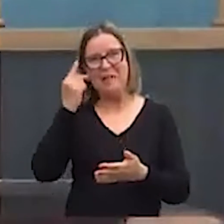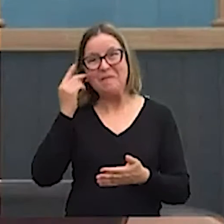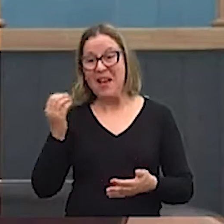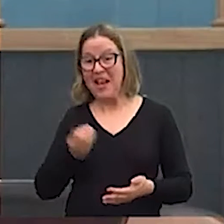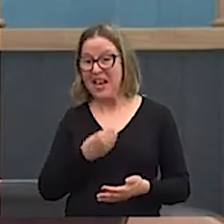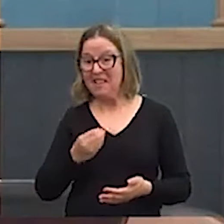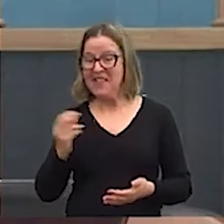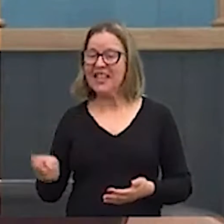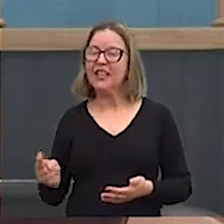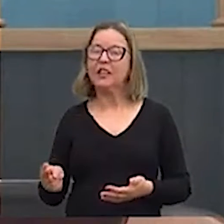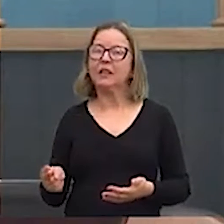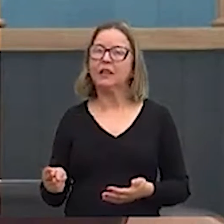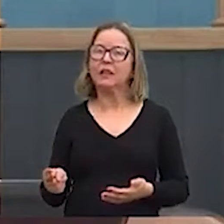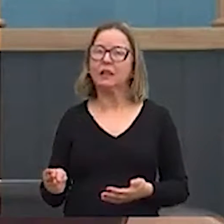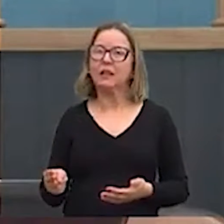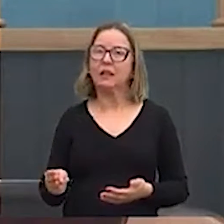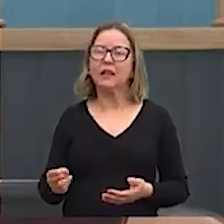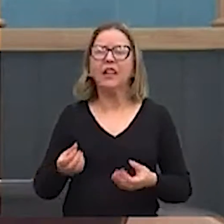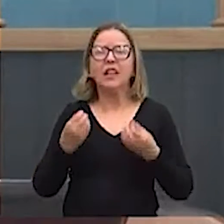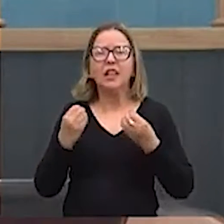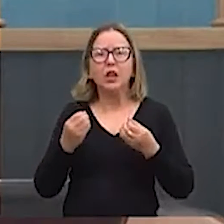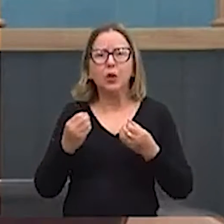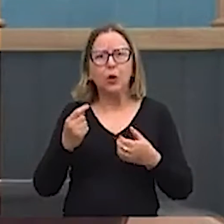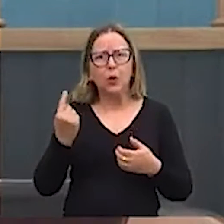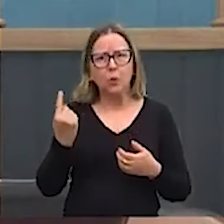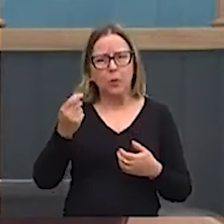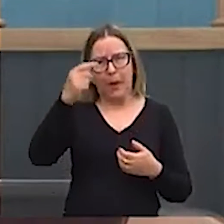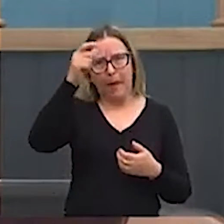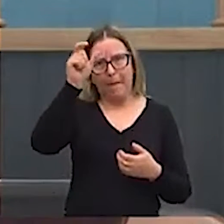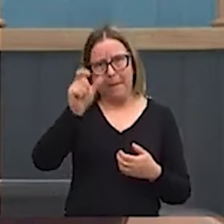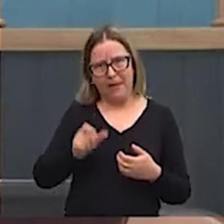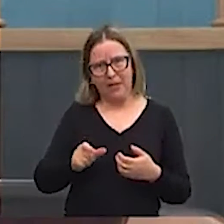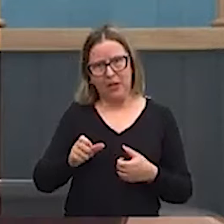torna justa, se a Bíblia diz que não há justo nenhum sequer?